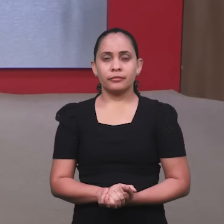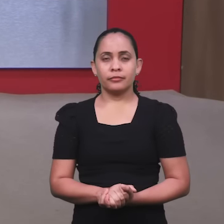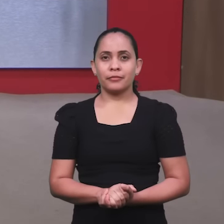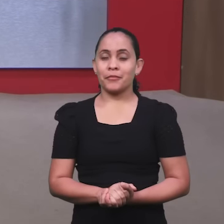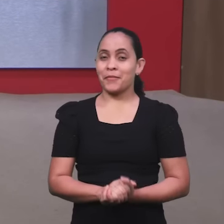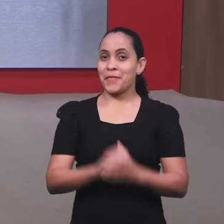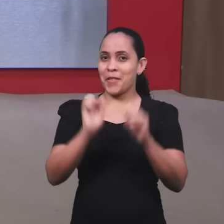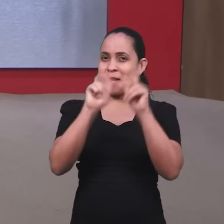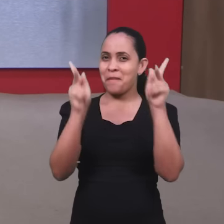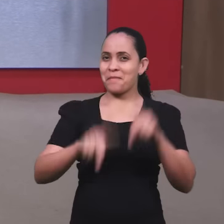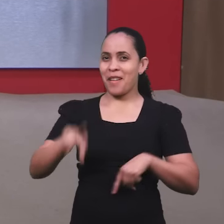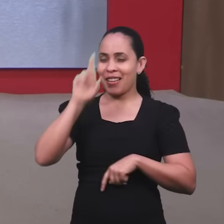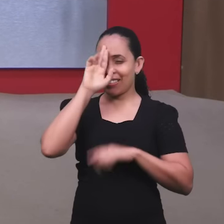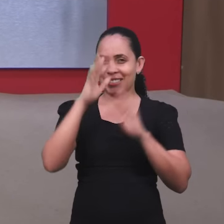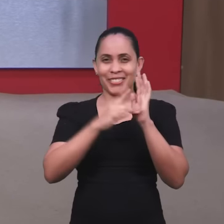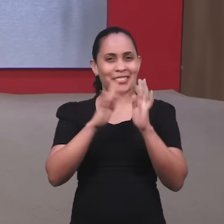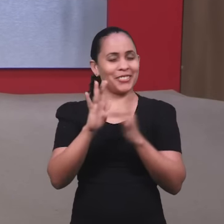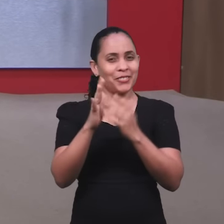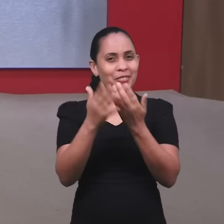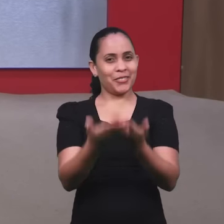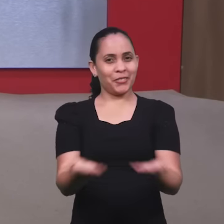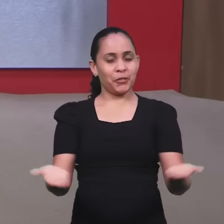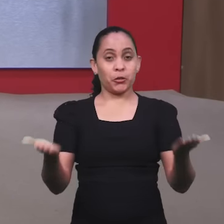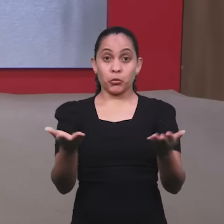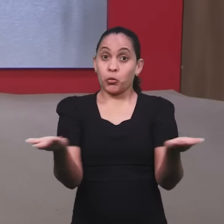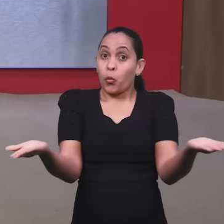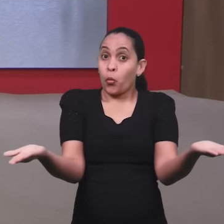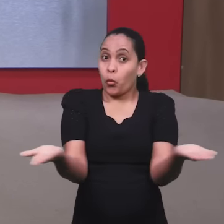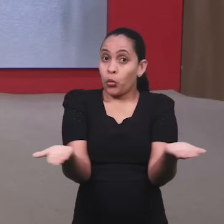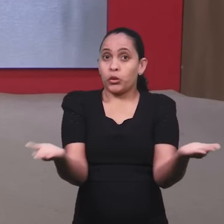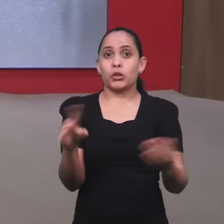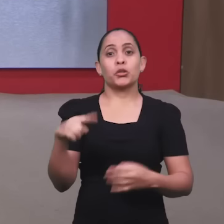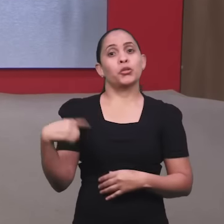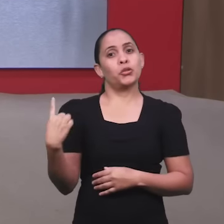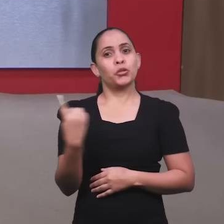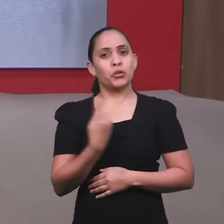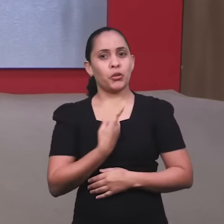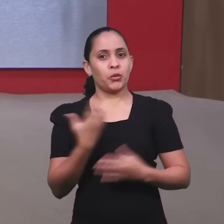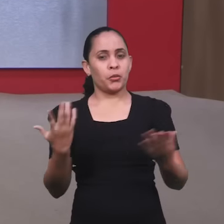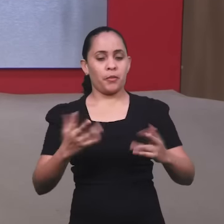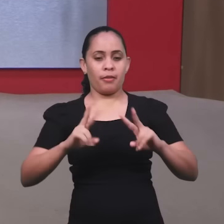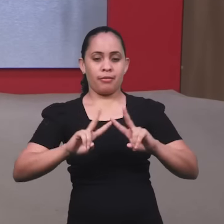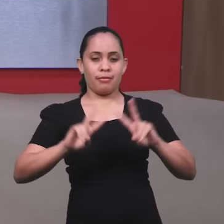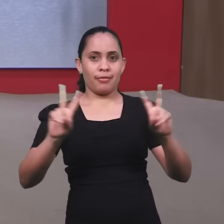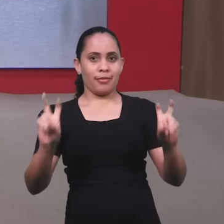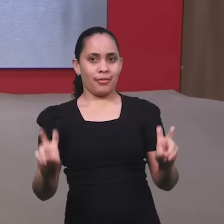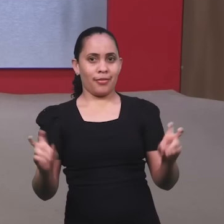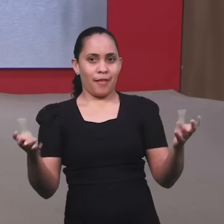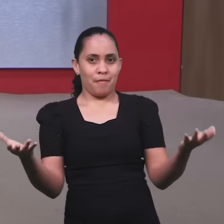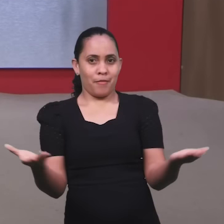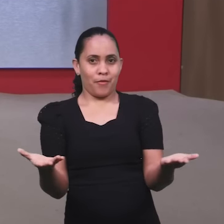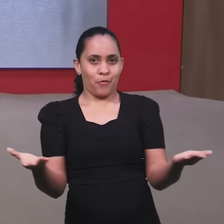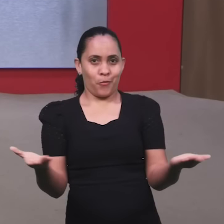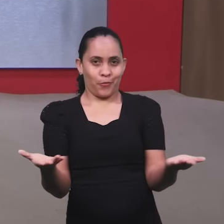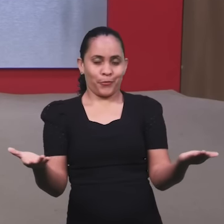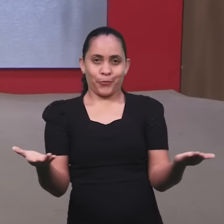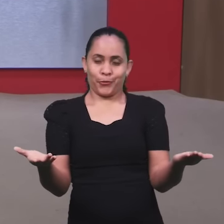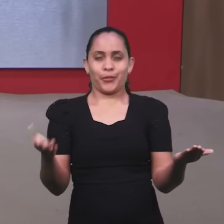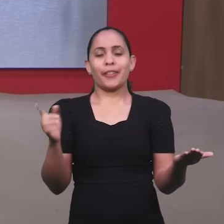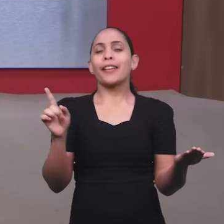A paz do Senhor Jesus a todos. Hoje nós vamos falar sobre um assunto que